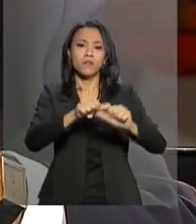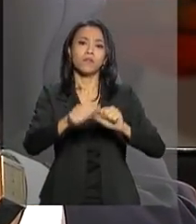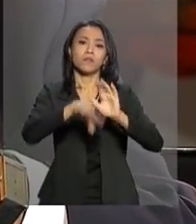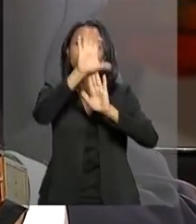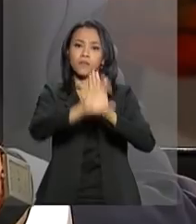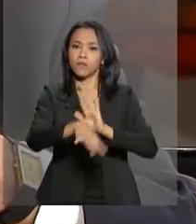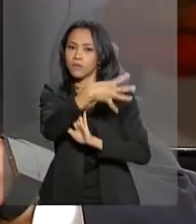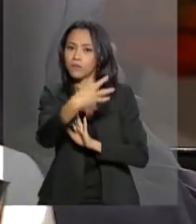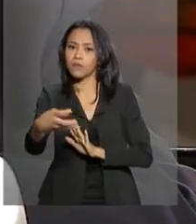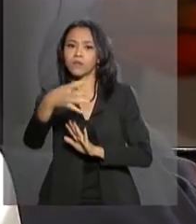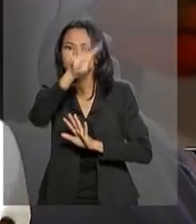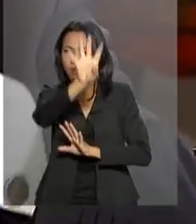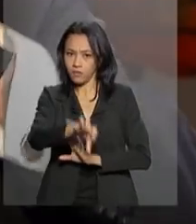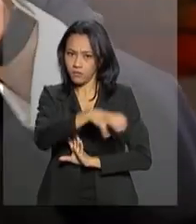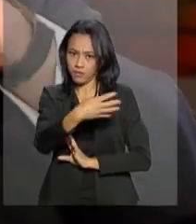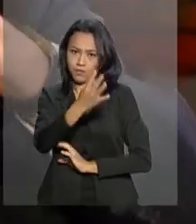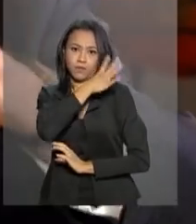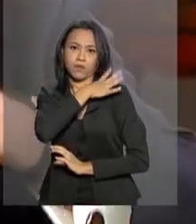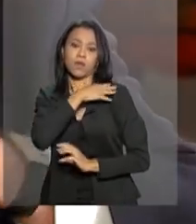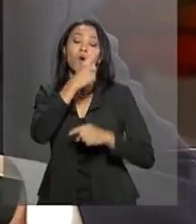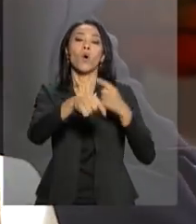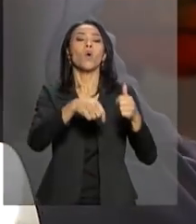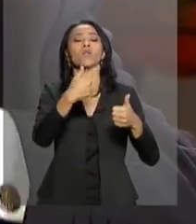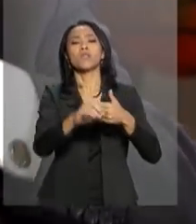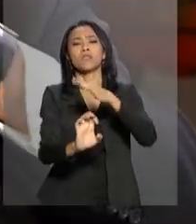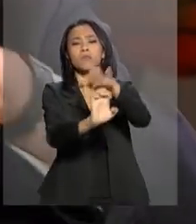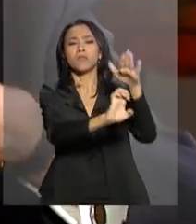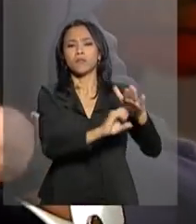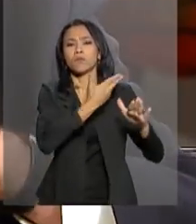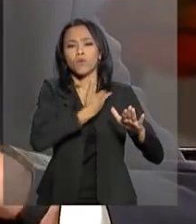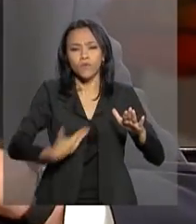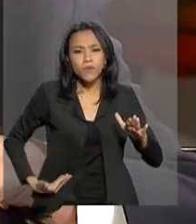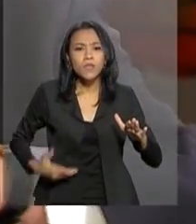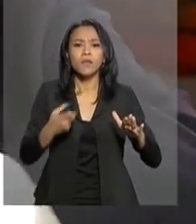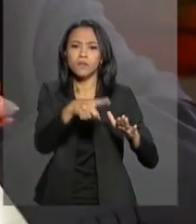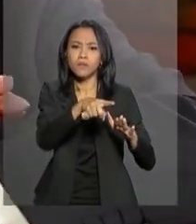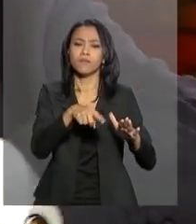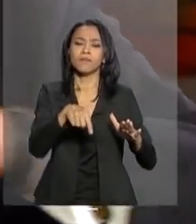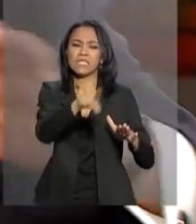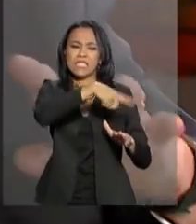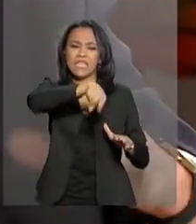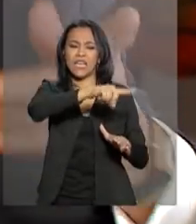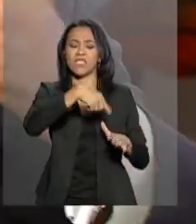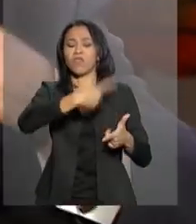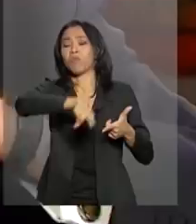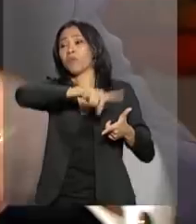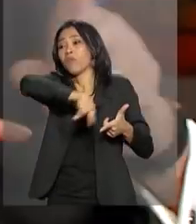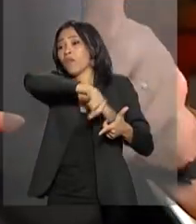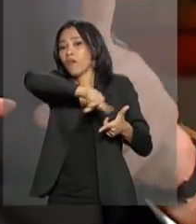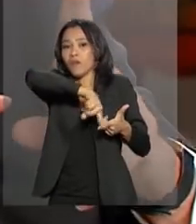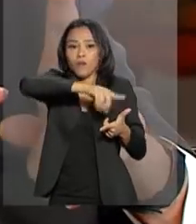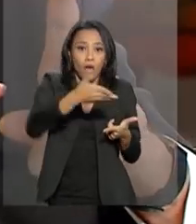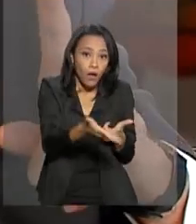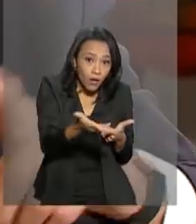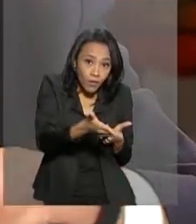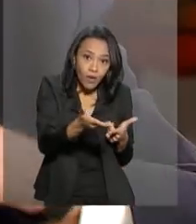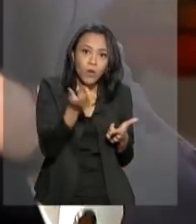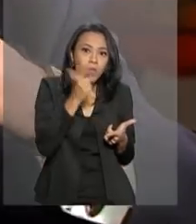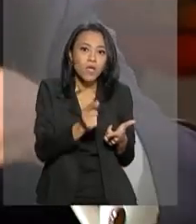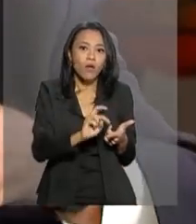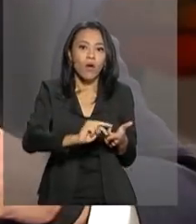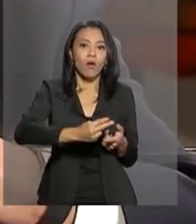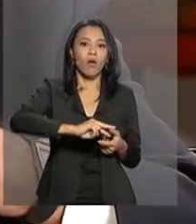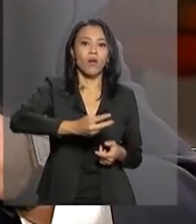as estatais como a Petrobras, Banco do Brasil, Caixa Econômica, Correios, que estavam com uma dificuldade extraordinária, passaram a ter lucros e,